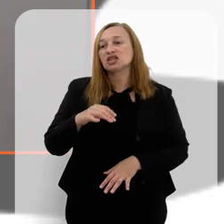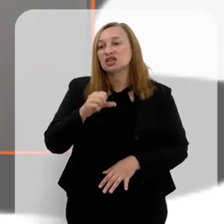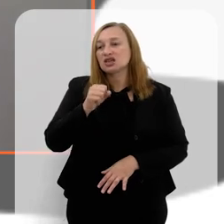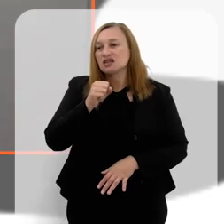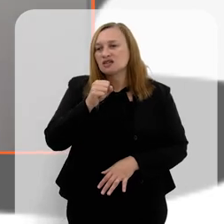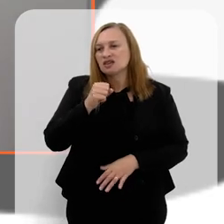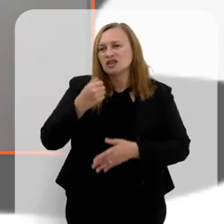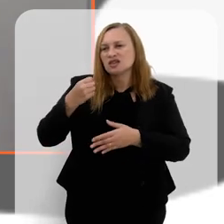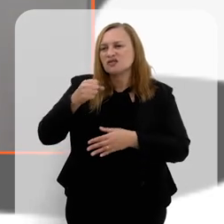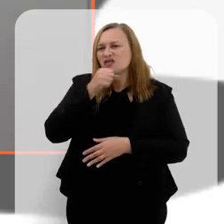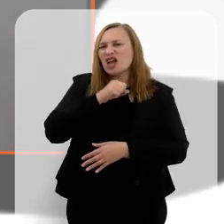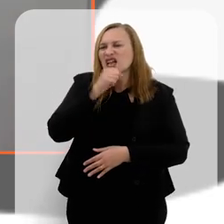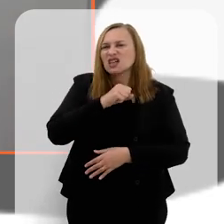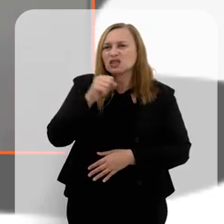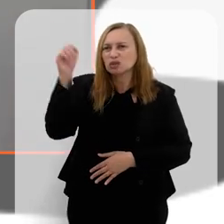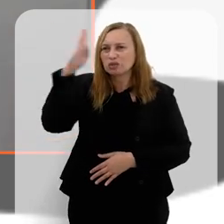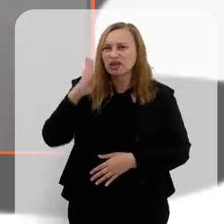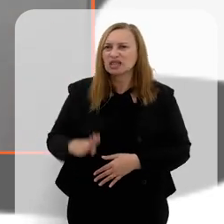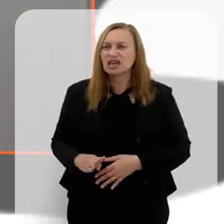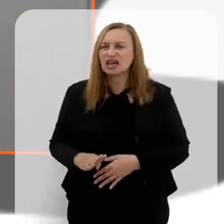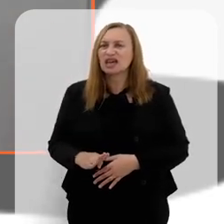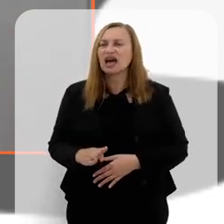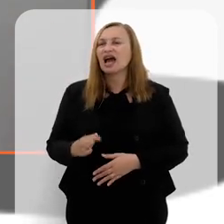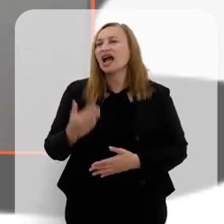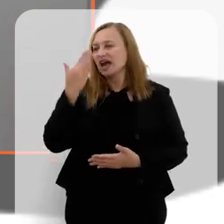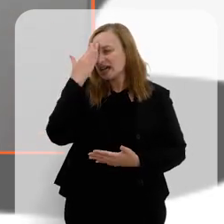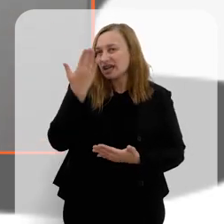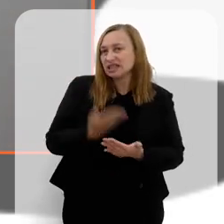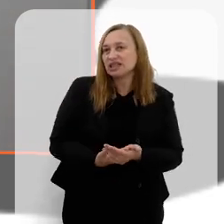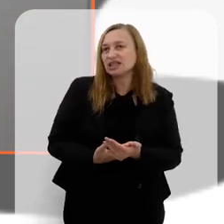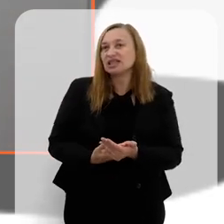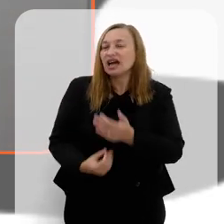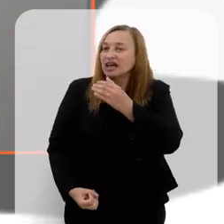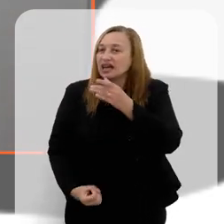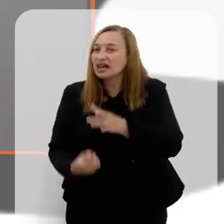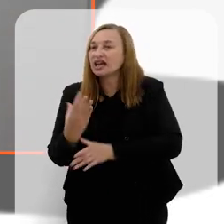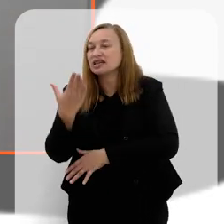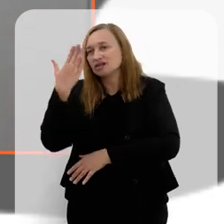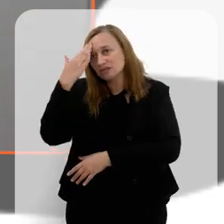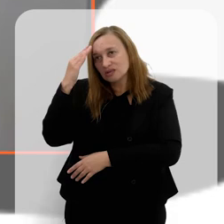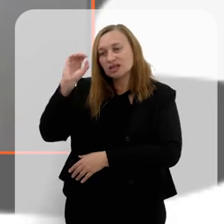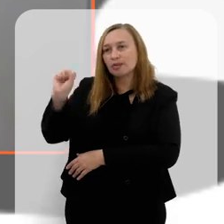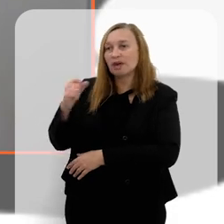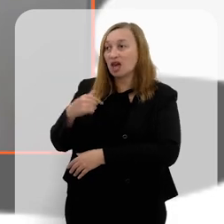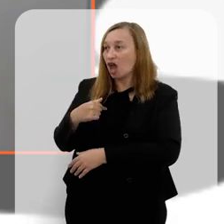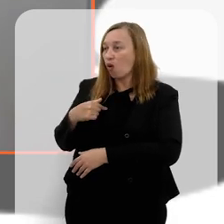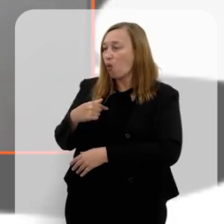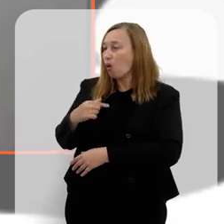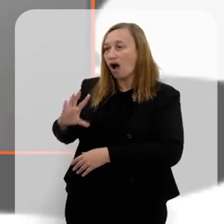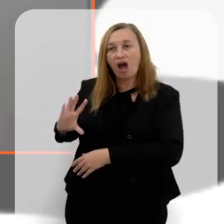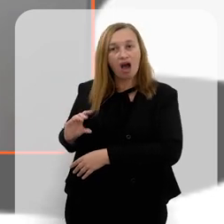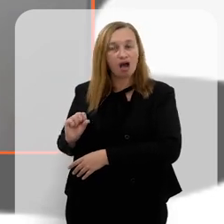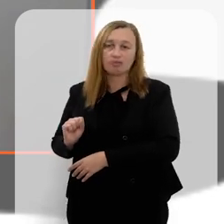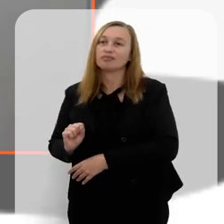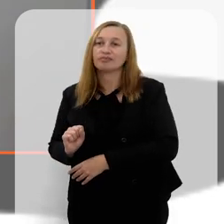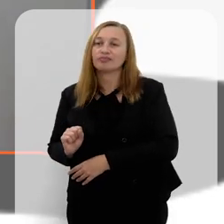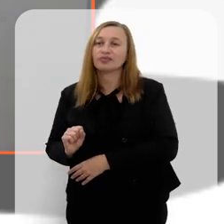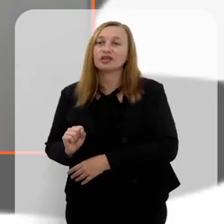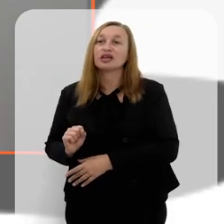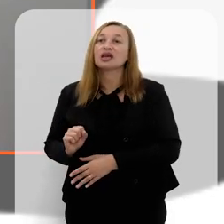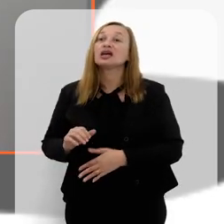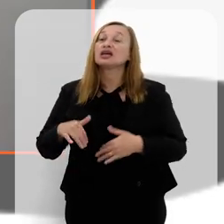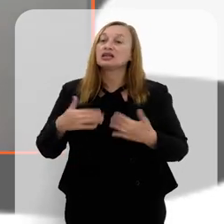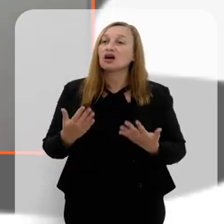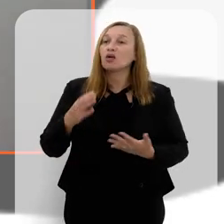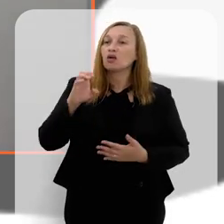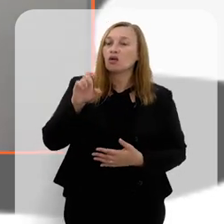Brasil e ela acredita na construção do saber. É uma editora realmente que eu sou muito fã, sabe?